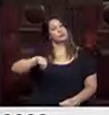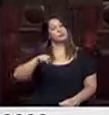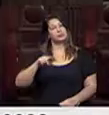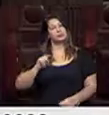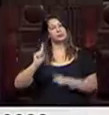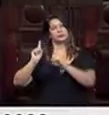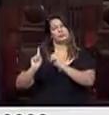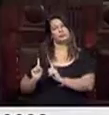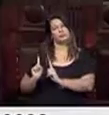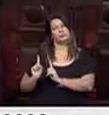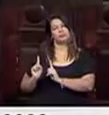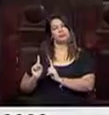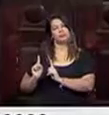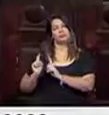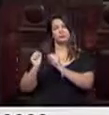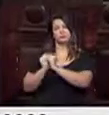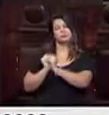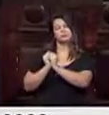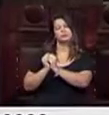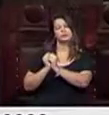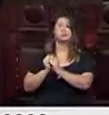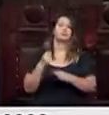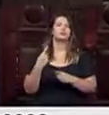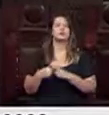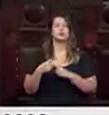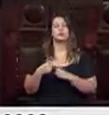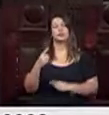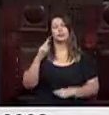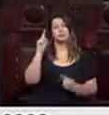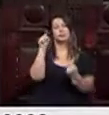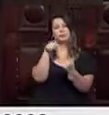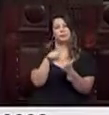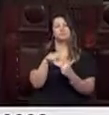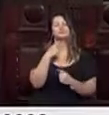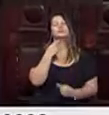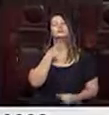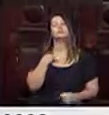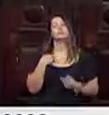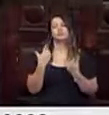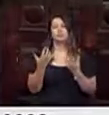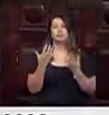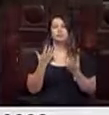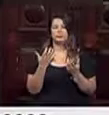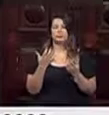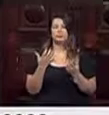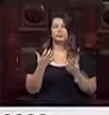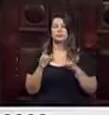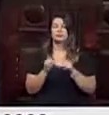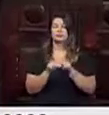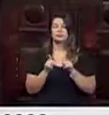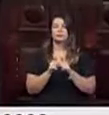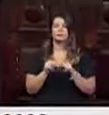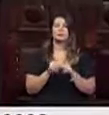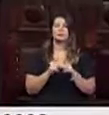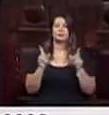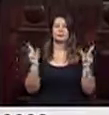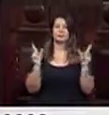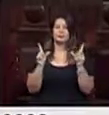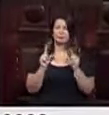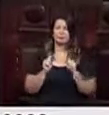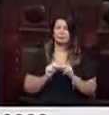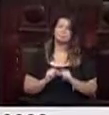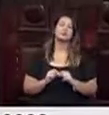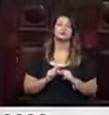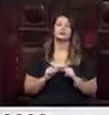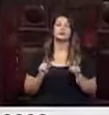lado, porque queremos a mesma coisa, reduzir ou extirpar este mal enorme que